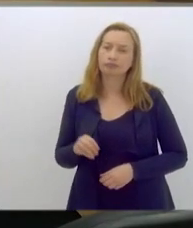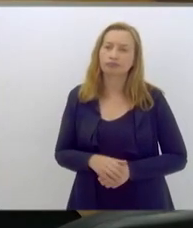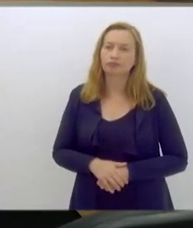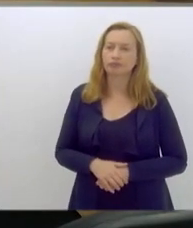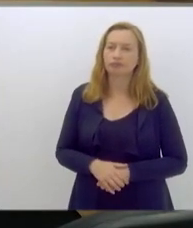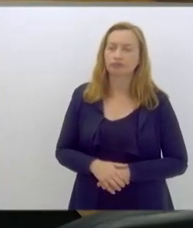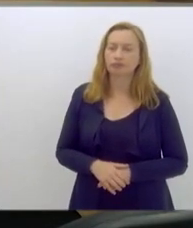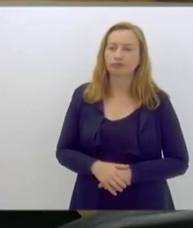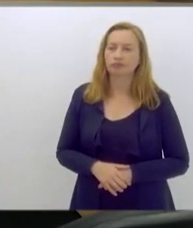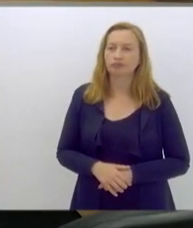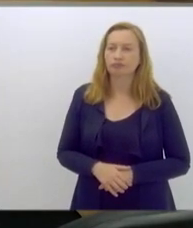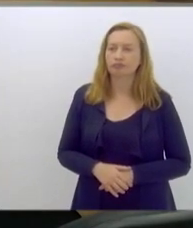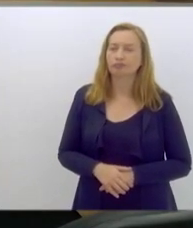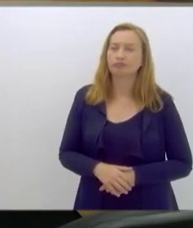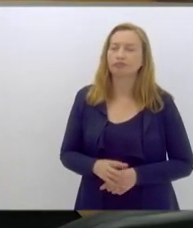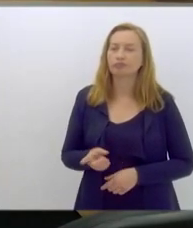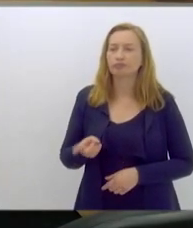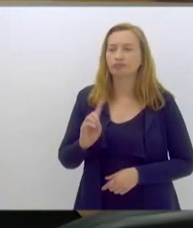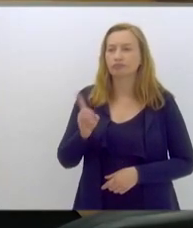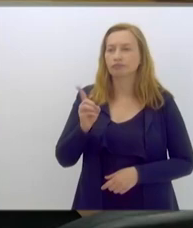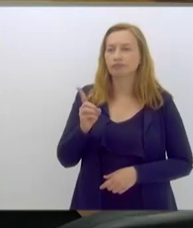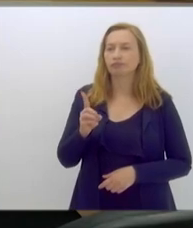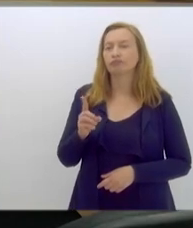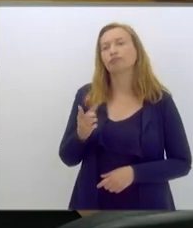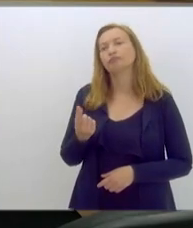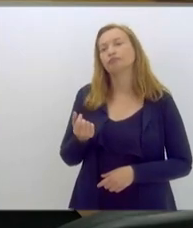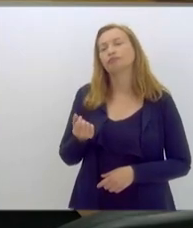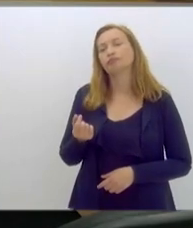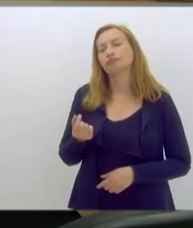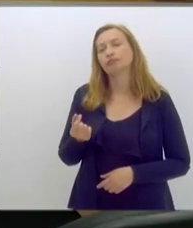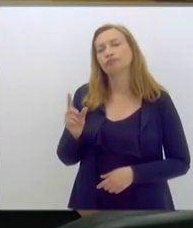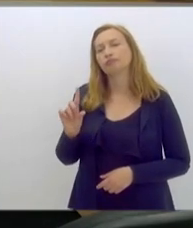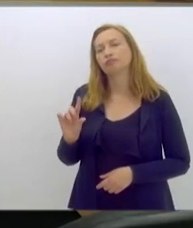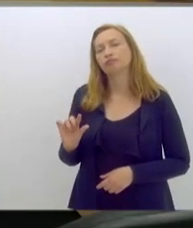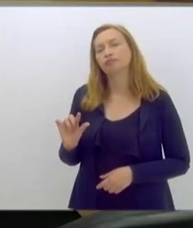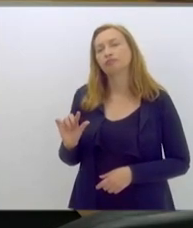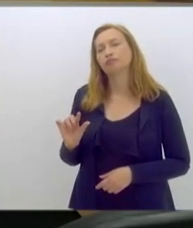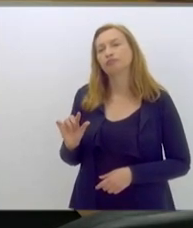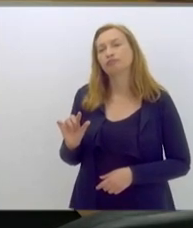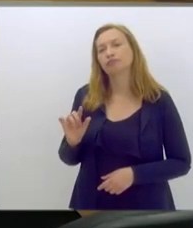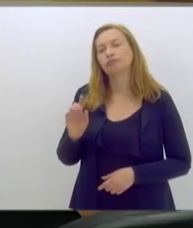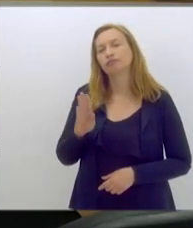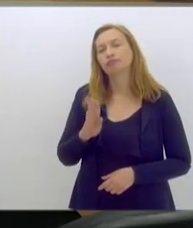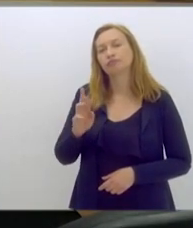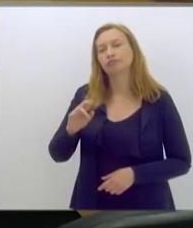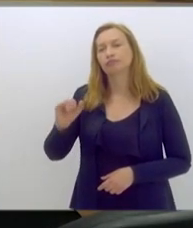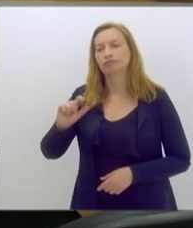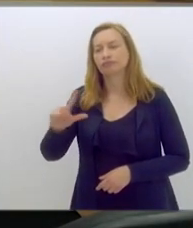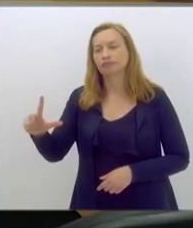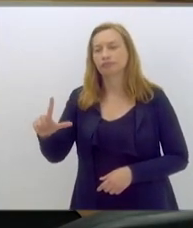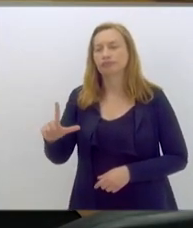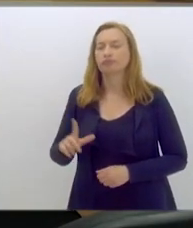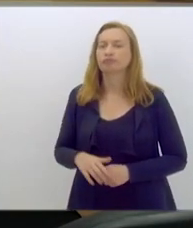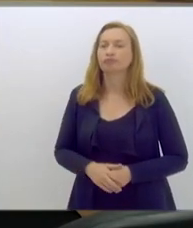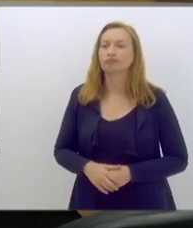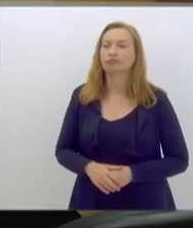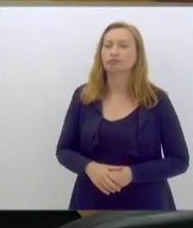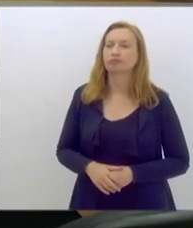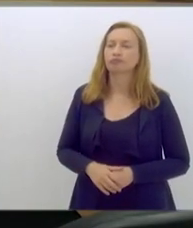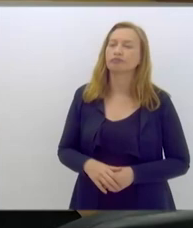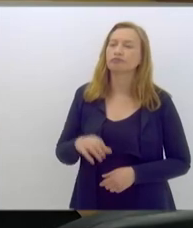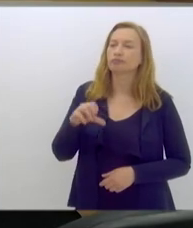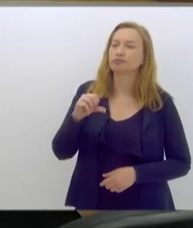do dólar e o preço do barril em